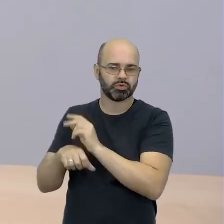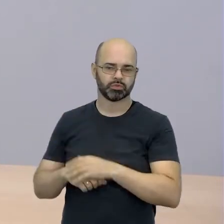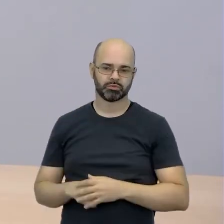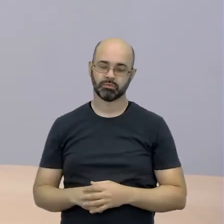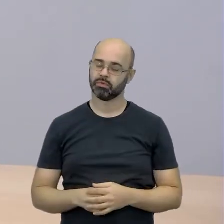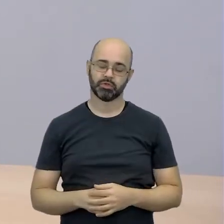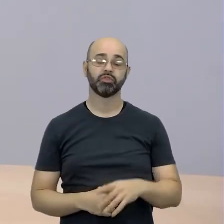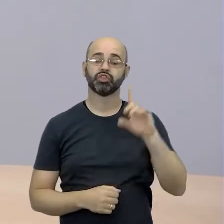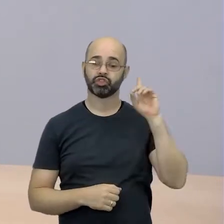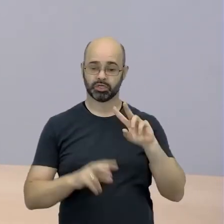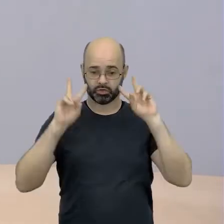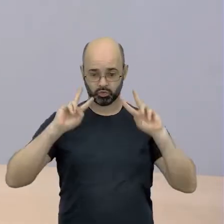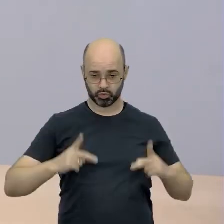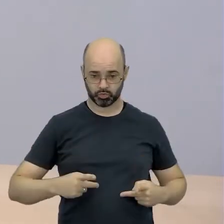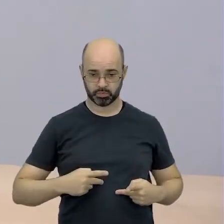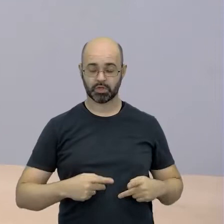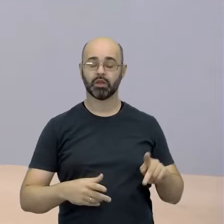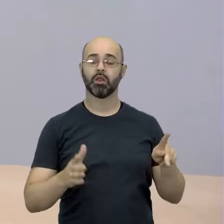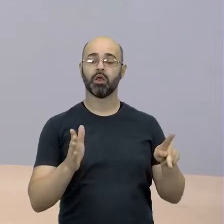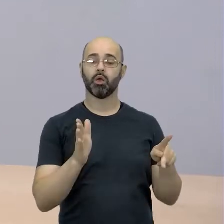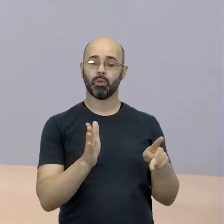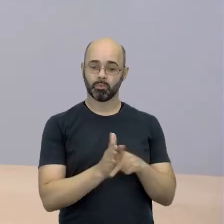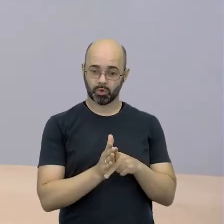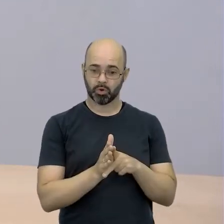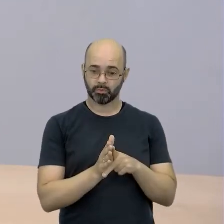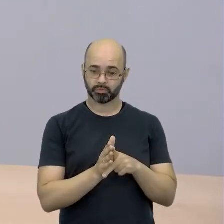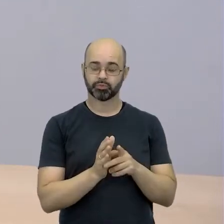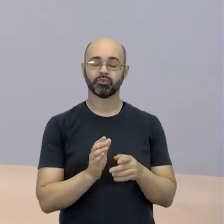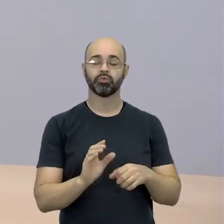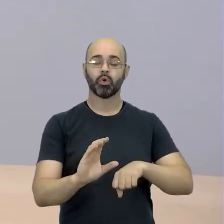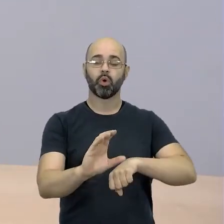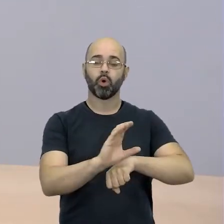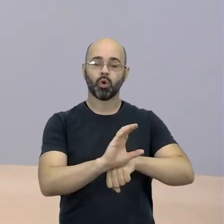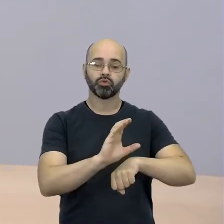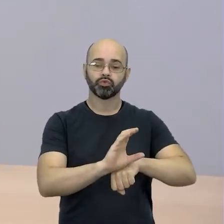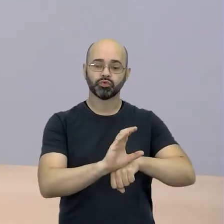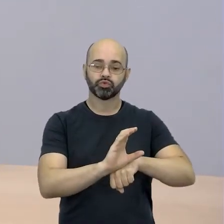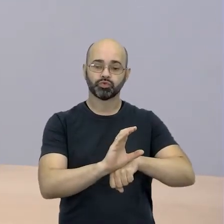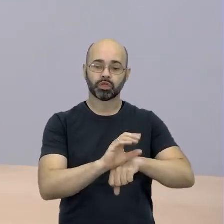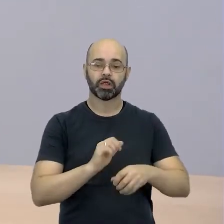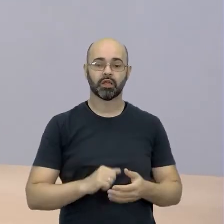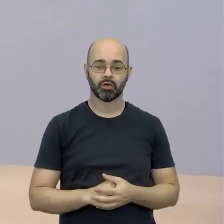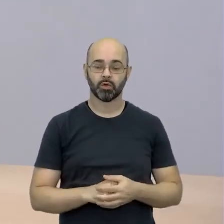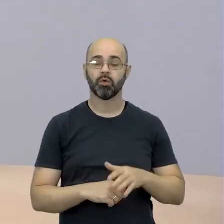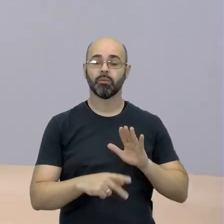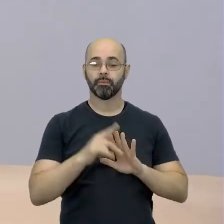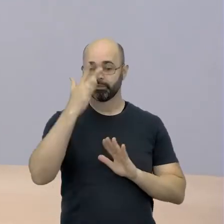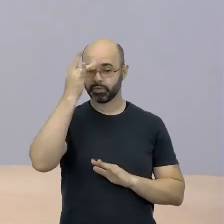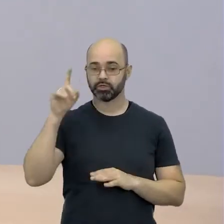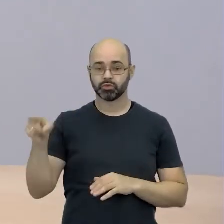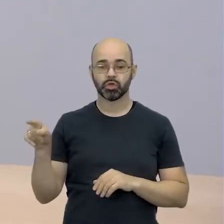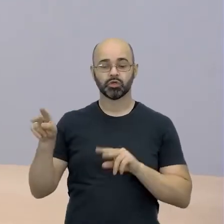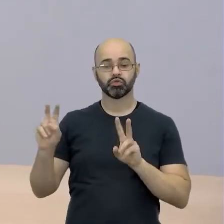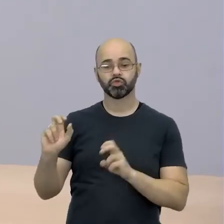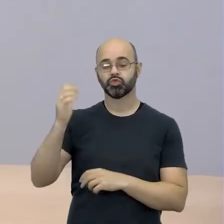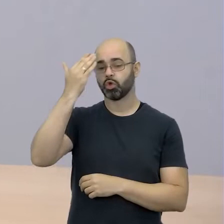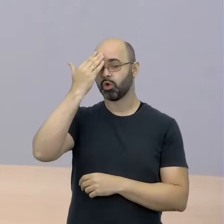institucional, civilizatória e social para manter a dignidade da pessoa,